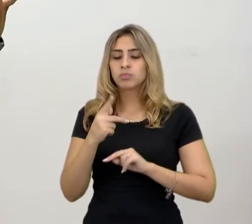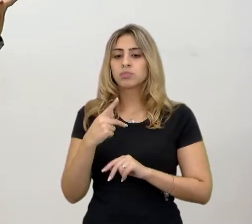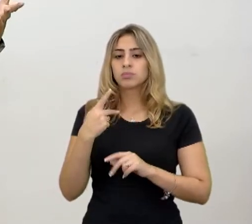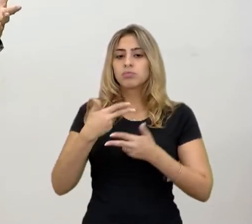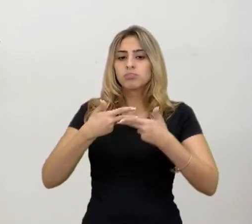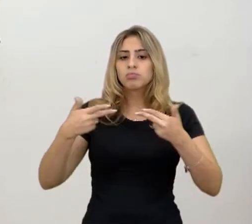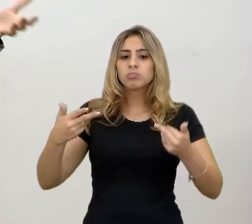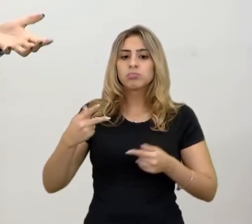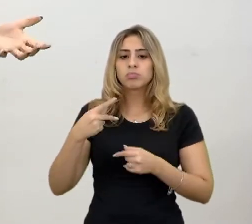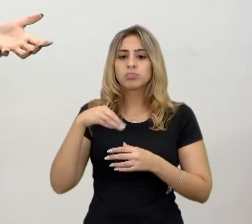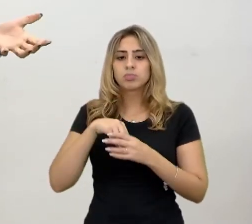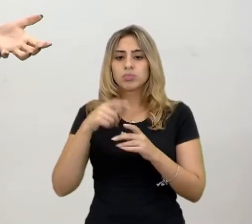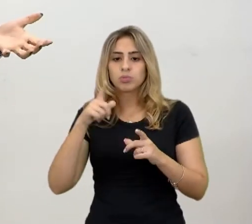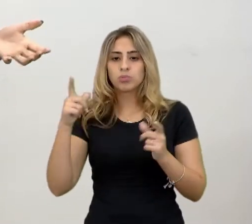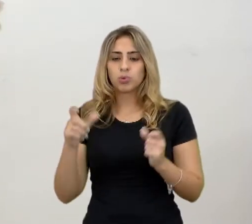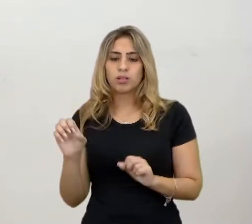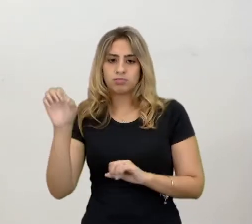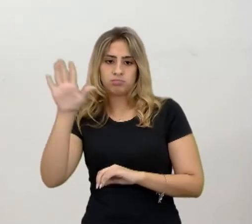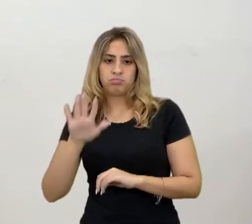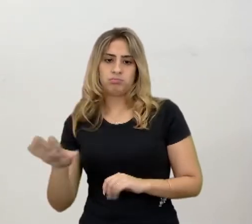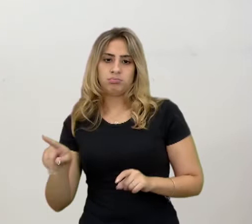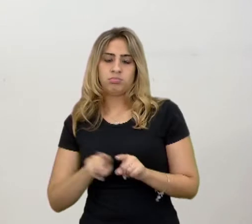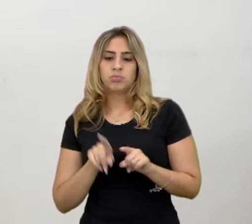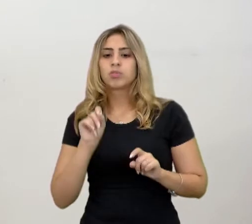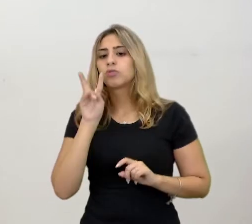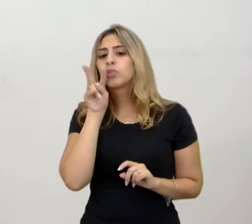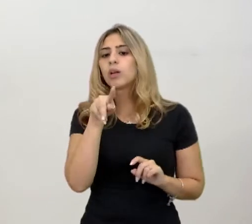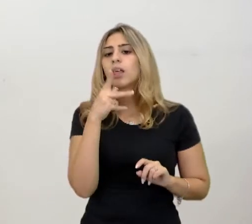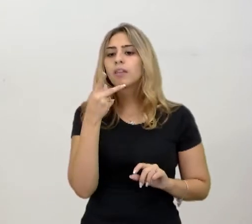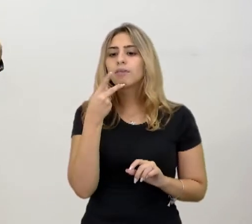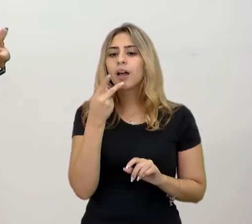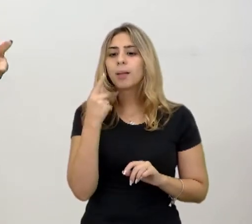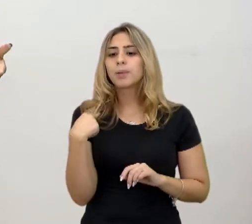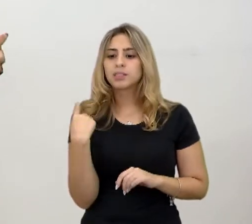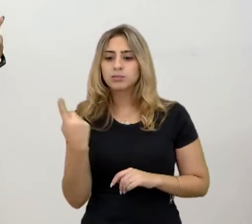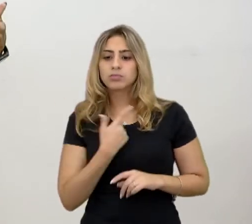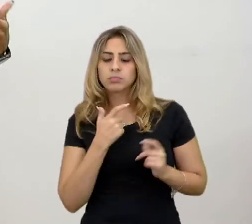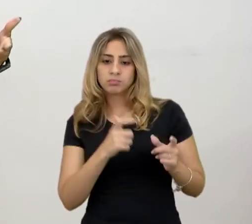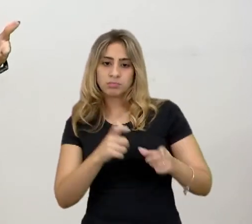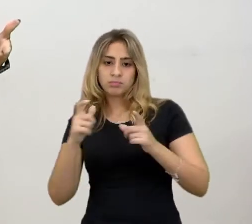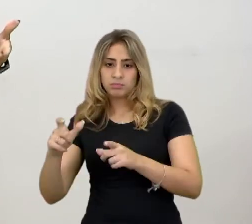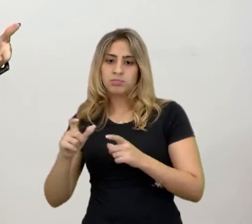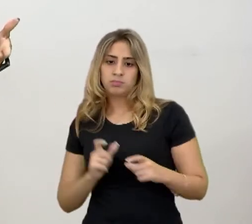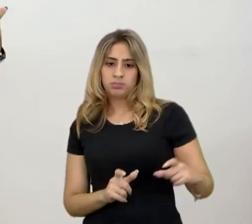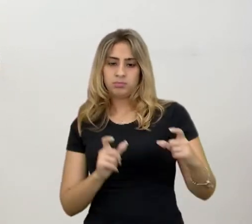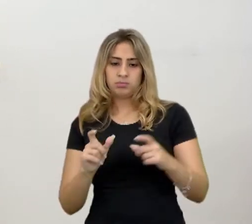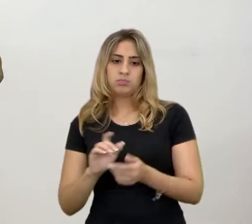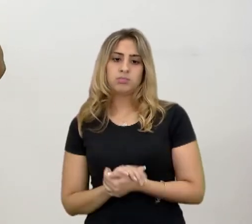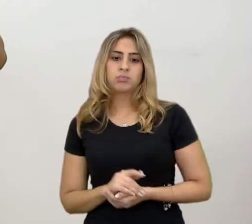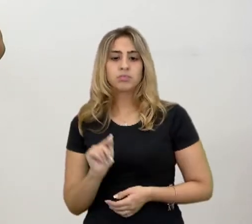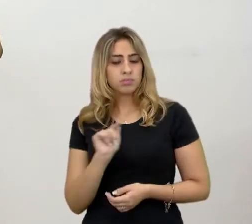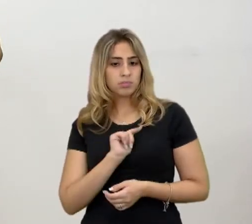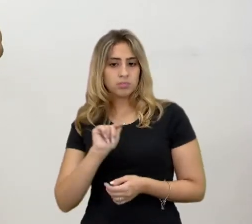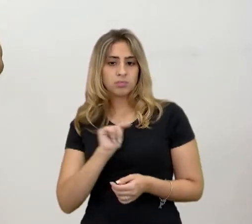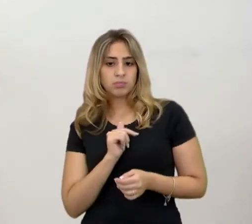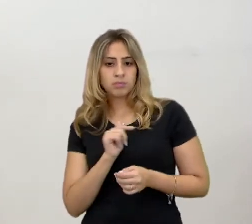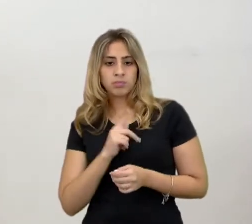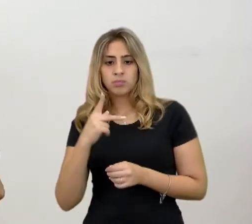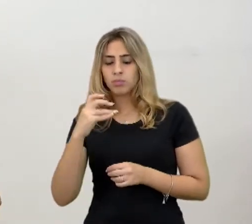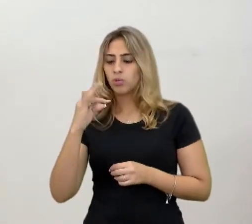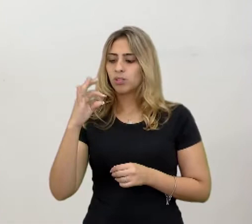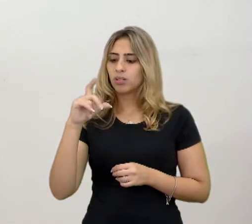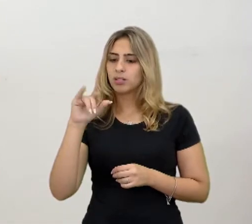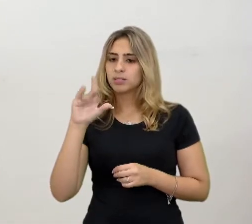outros lugares aqui da América. Vamos ver então o que ela fala pra gente sobre os locais que têm potencialidade